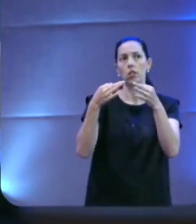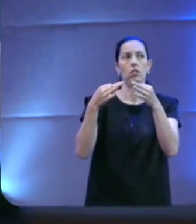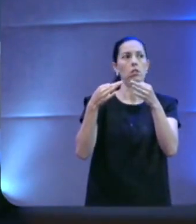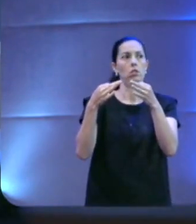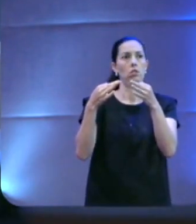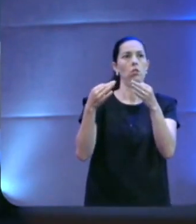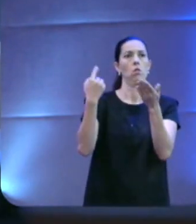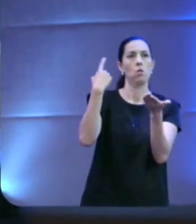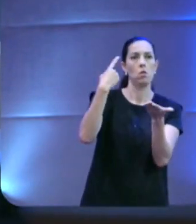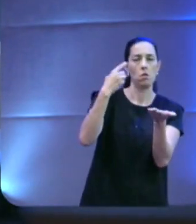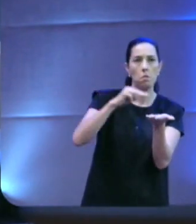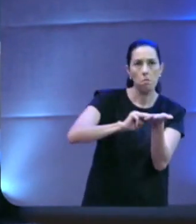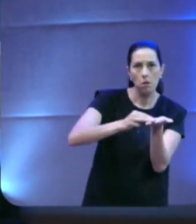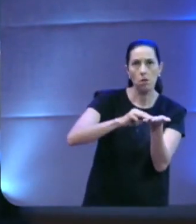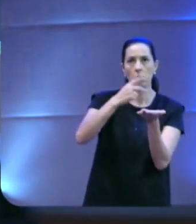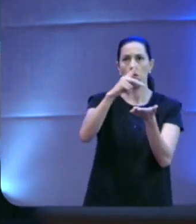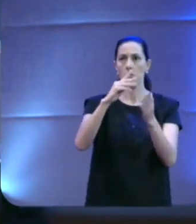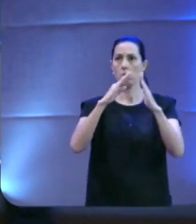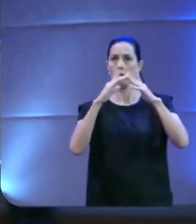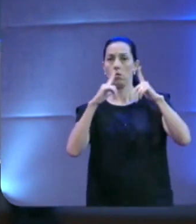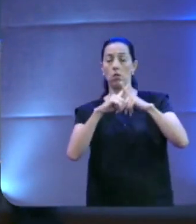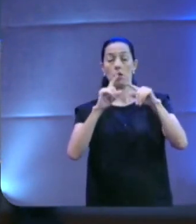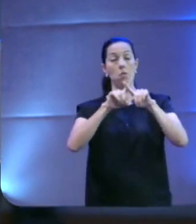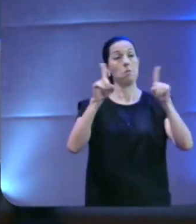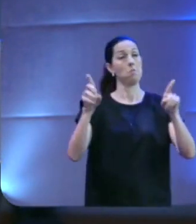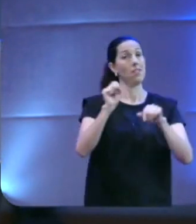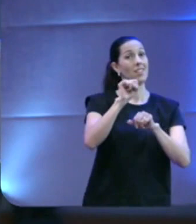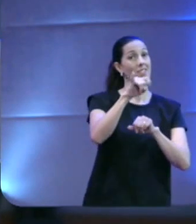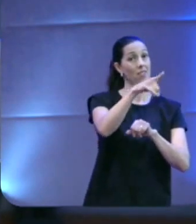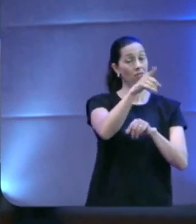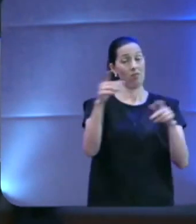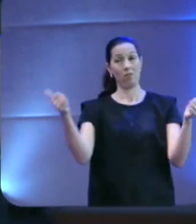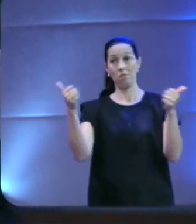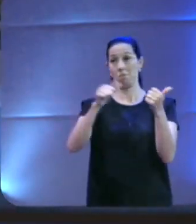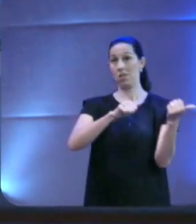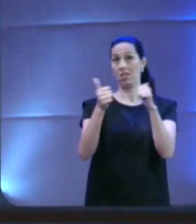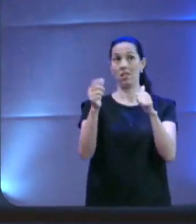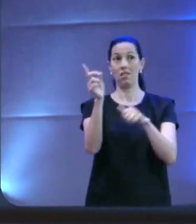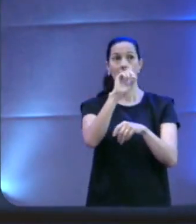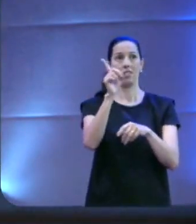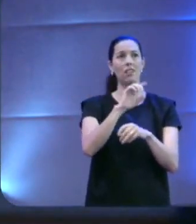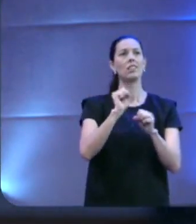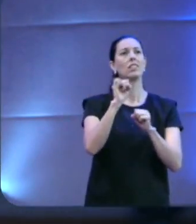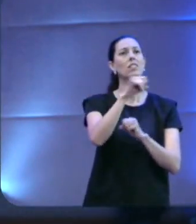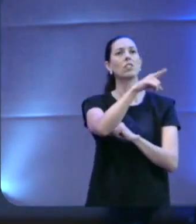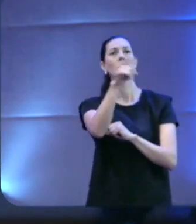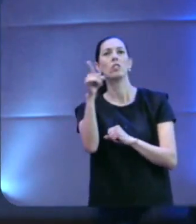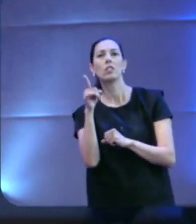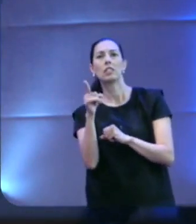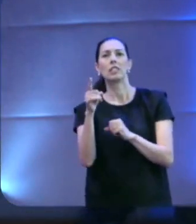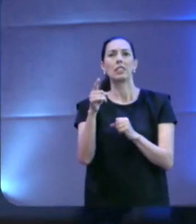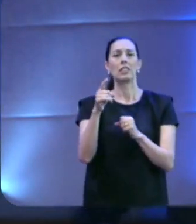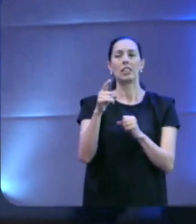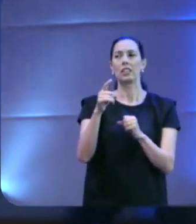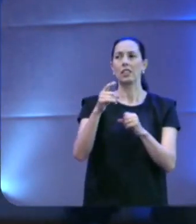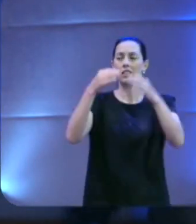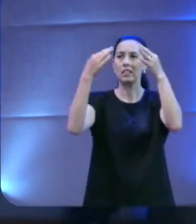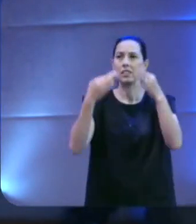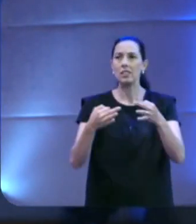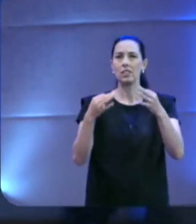a participar desse momento. Mas caso você ainda não tenha se batizado e não tenha tomado essa decisão junto com Jesus,